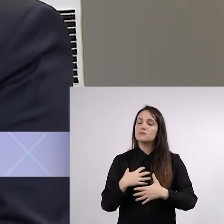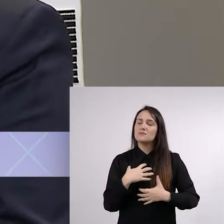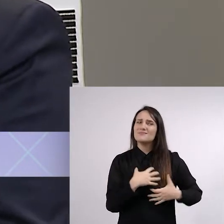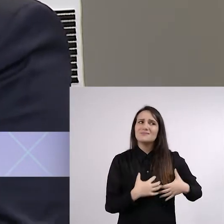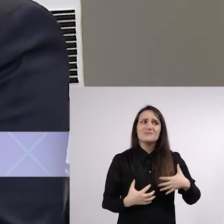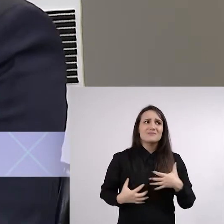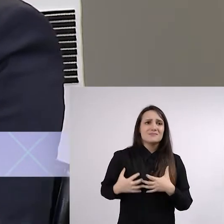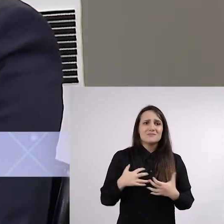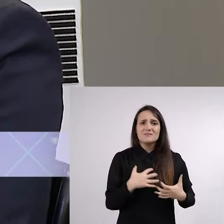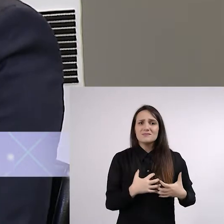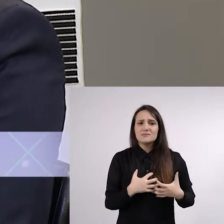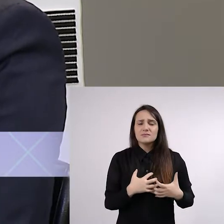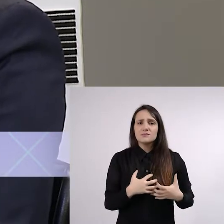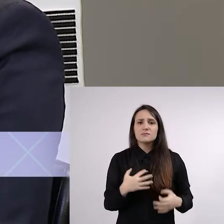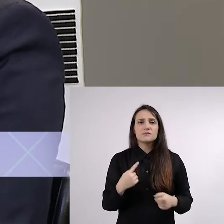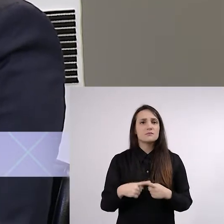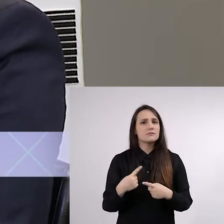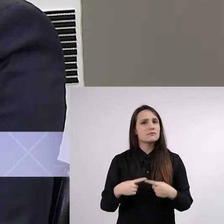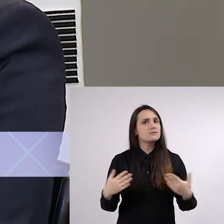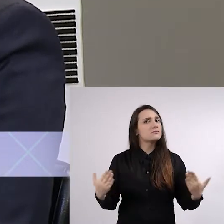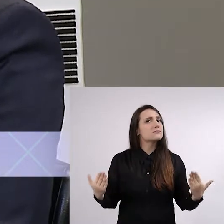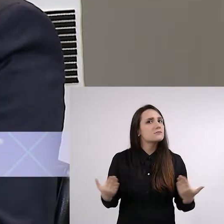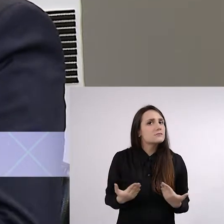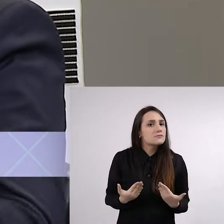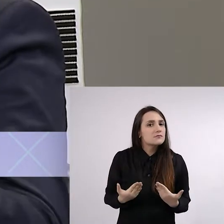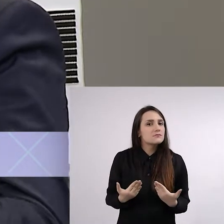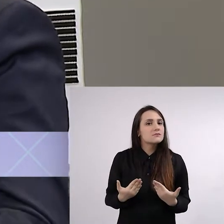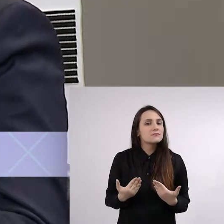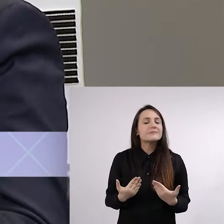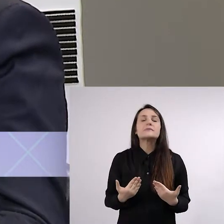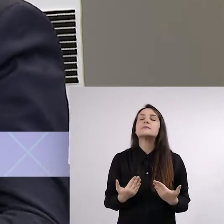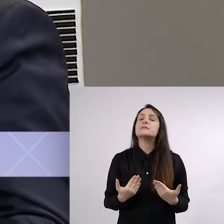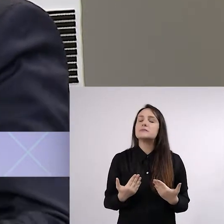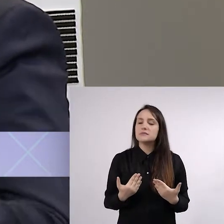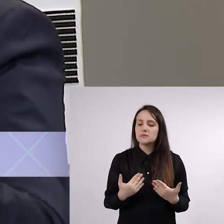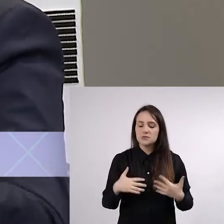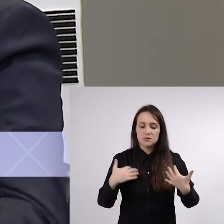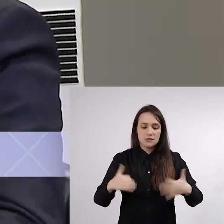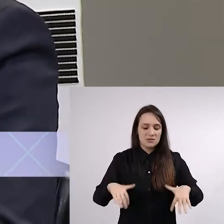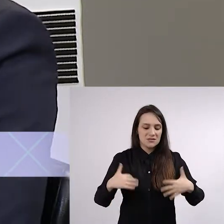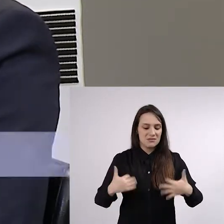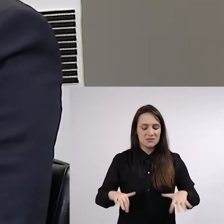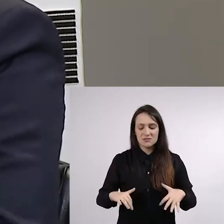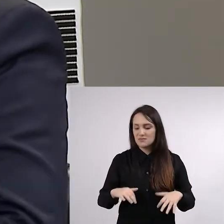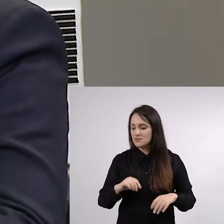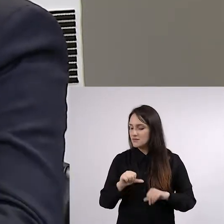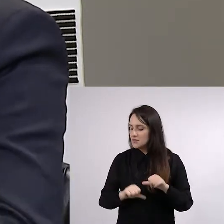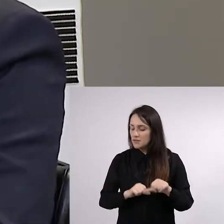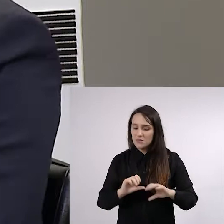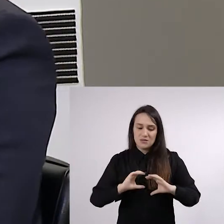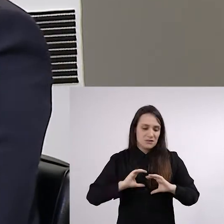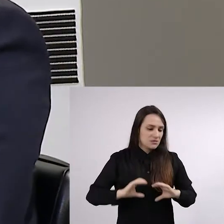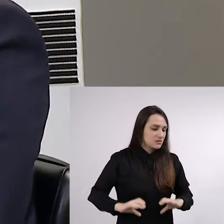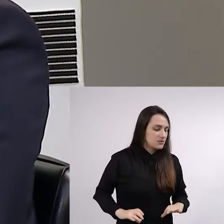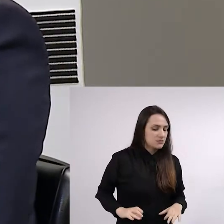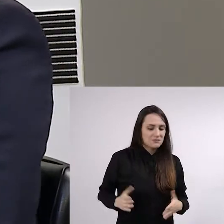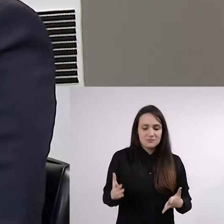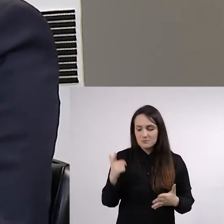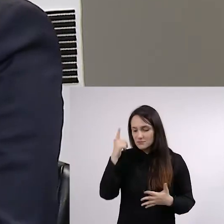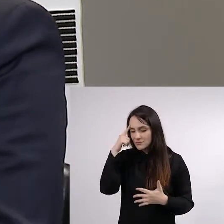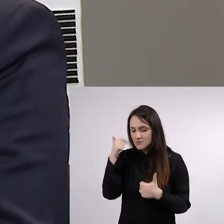porque nós vemos uma sociedade vivendo um momento de angústia comportamental, de mudança